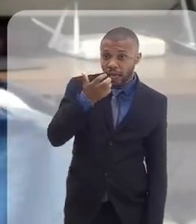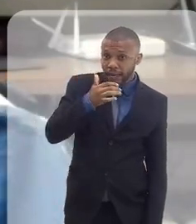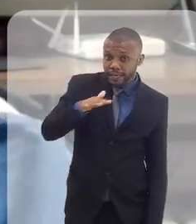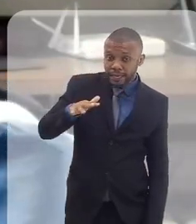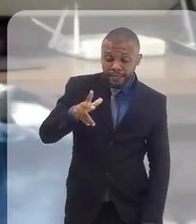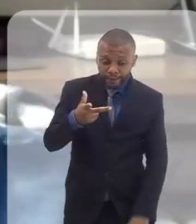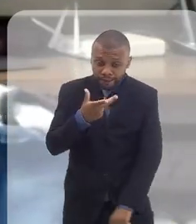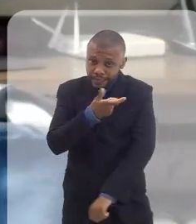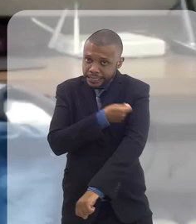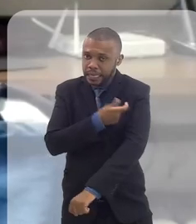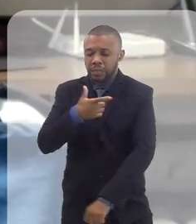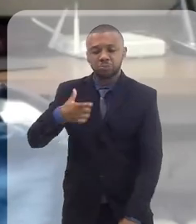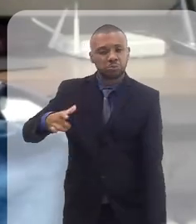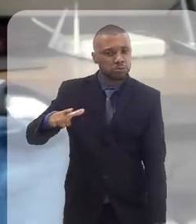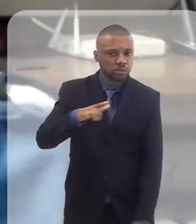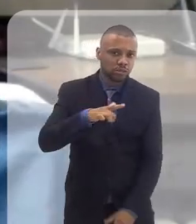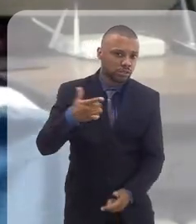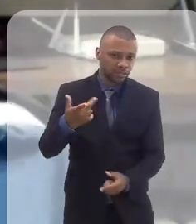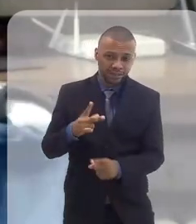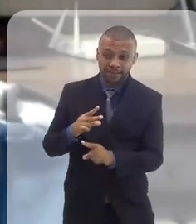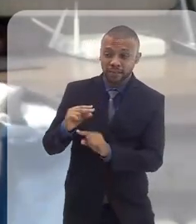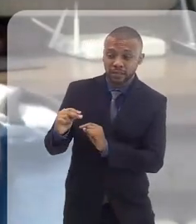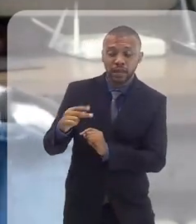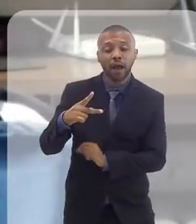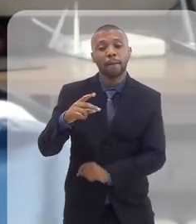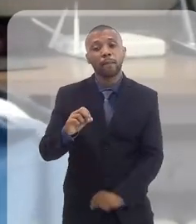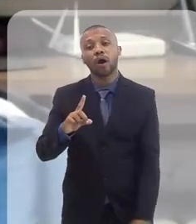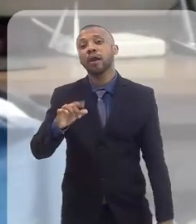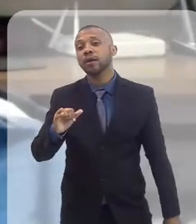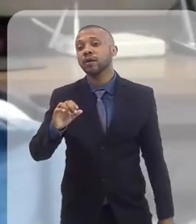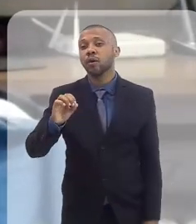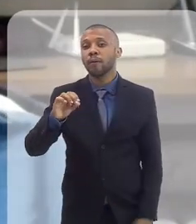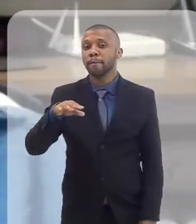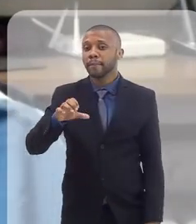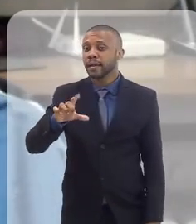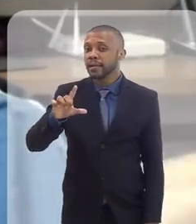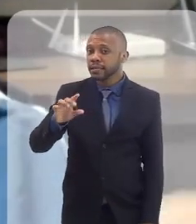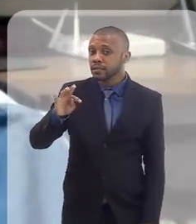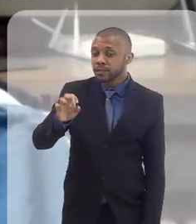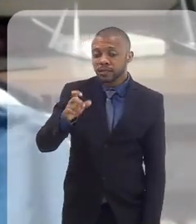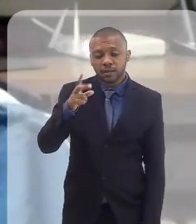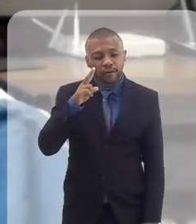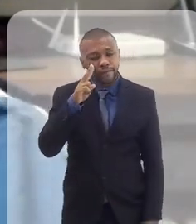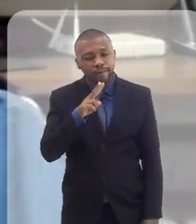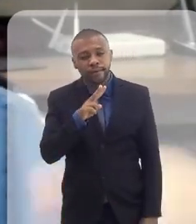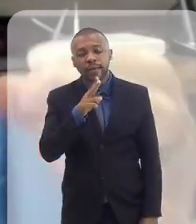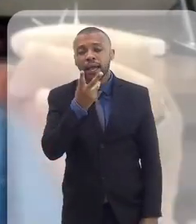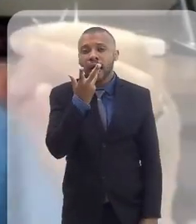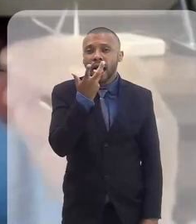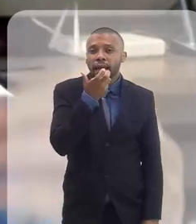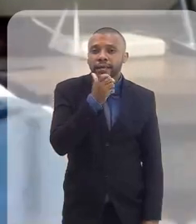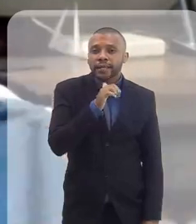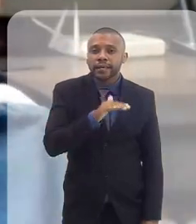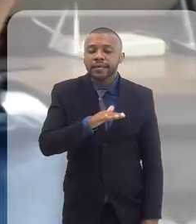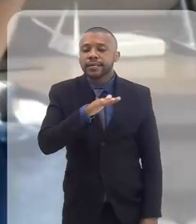criança, não tinha vacina. E eu vi crianças que ficam